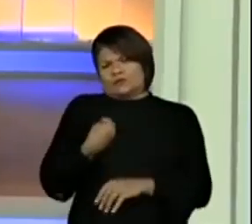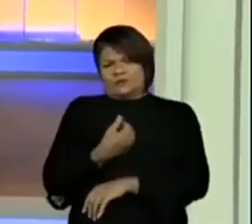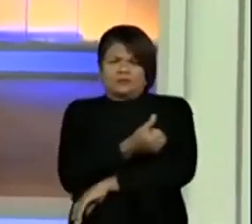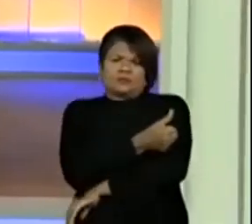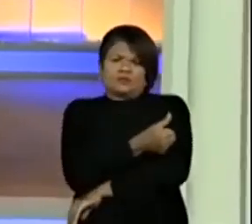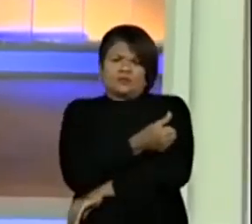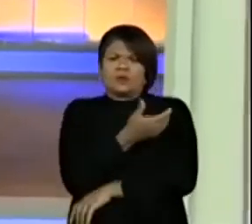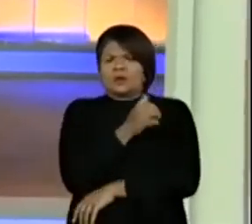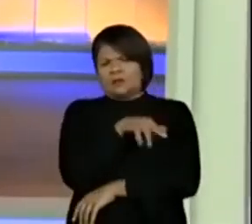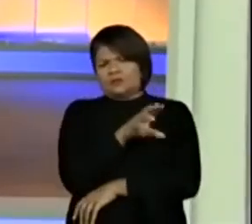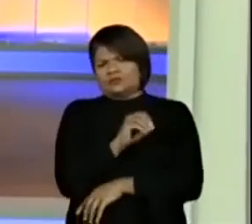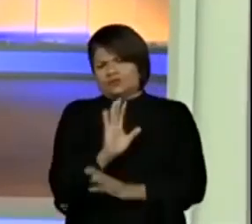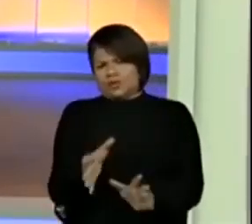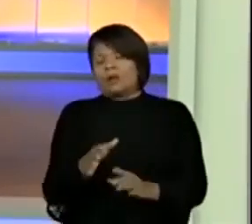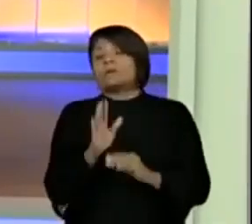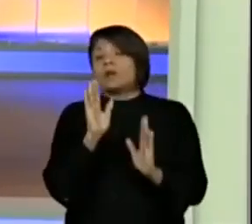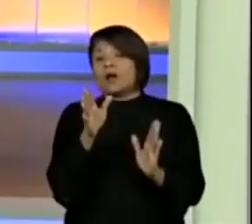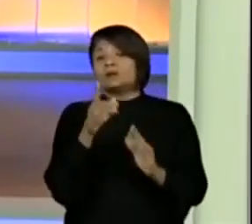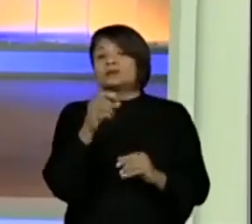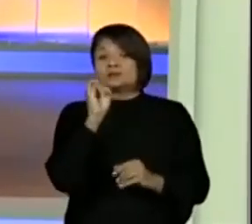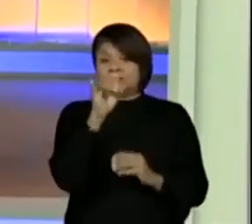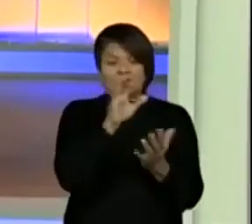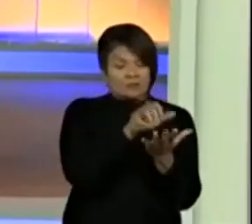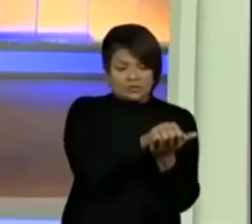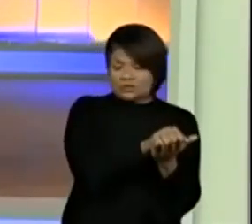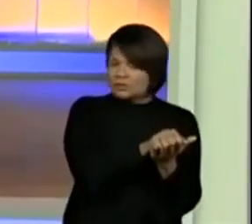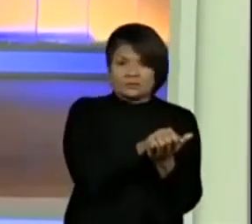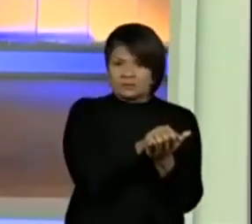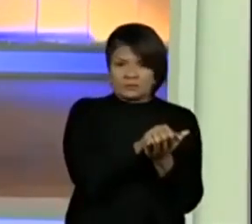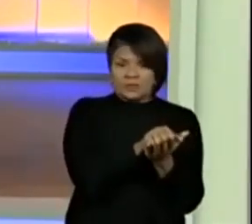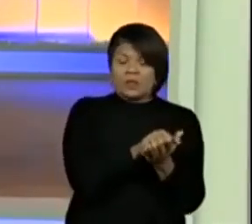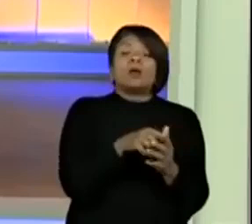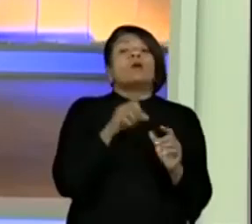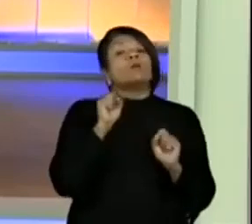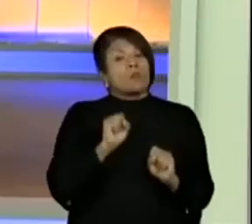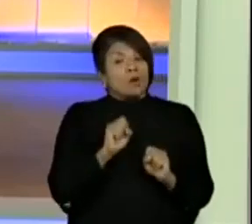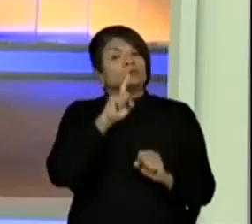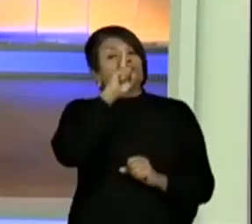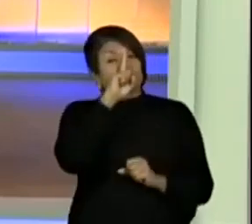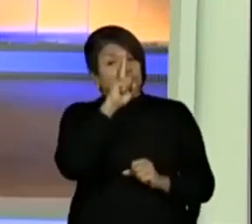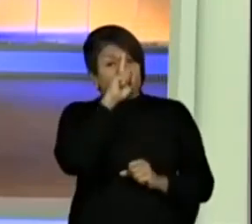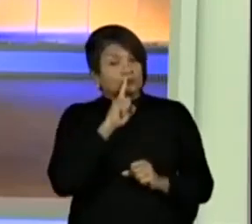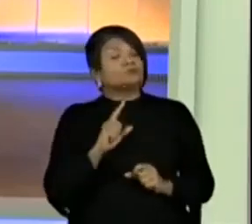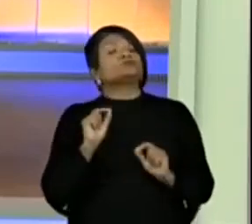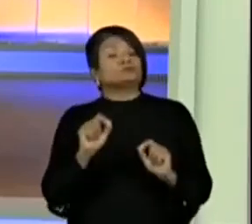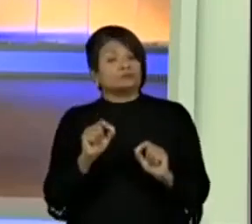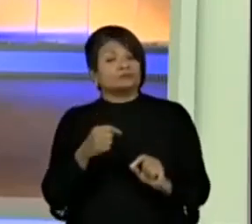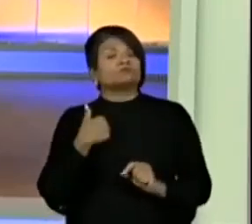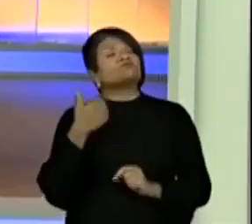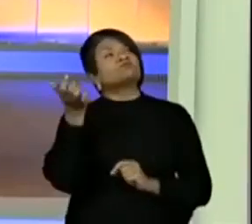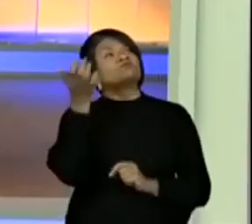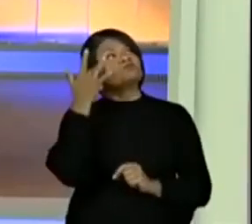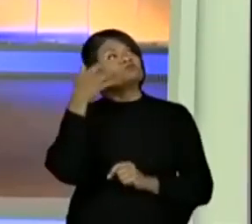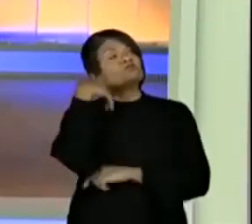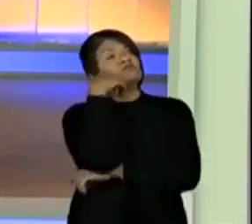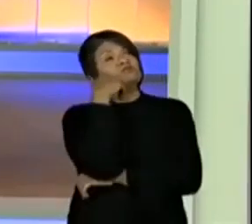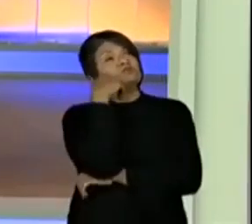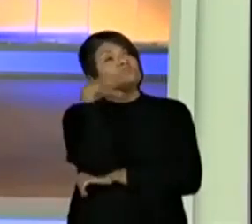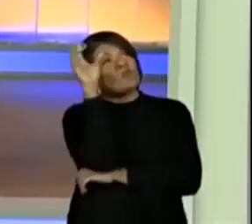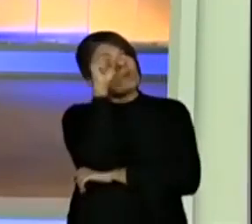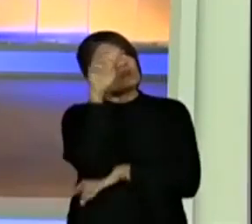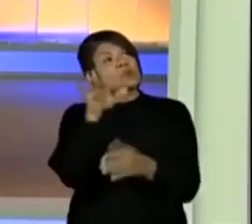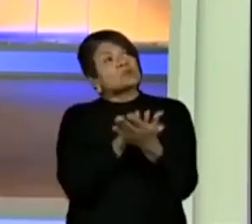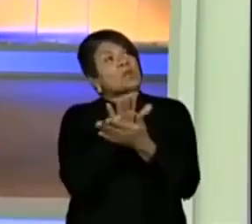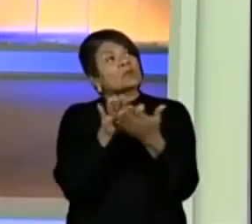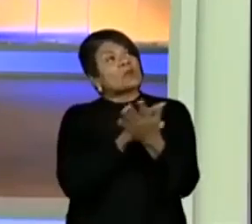que acontece? Se a gente não faz o registro, a gente corre o risco de achar que não está aprendendo nada, quando